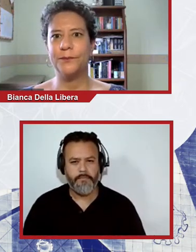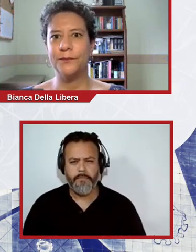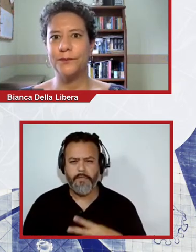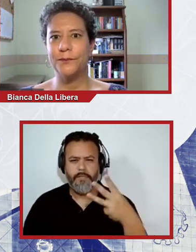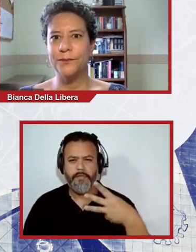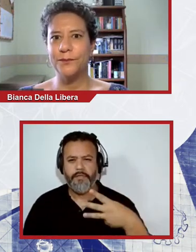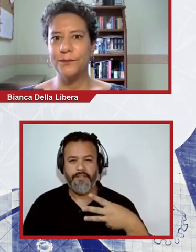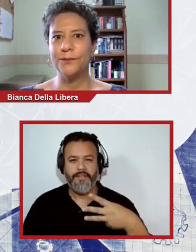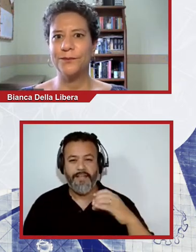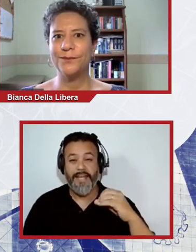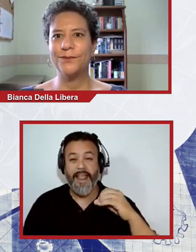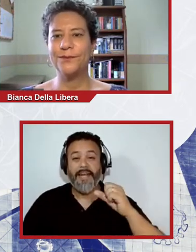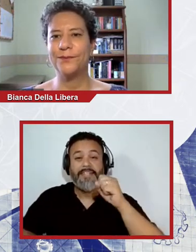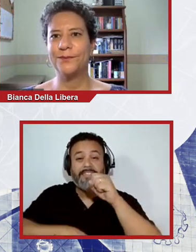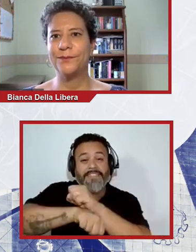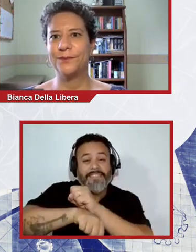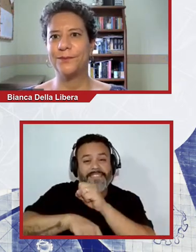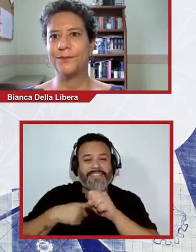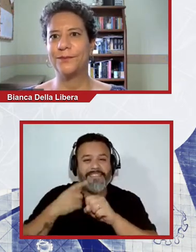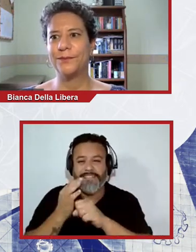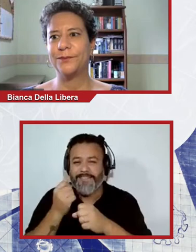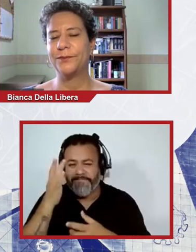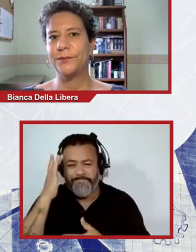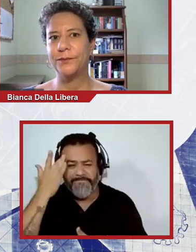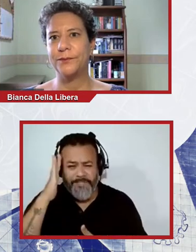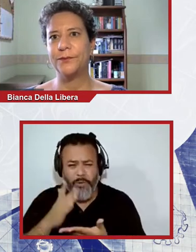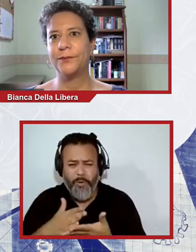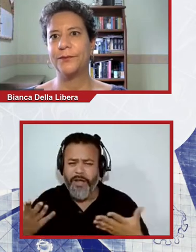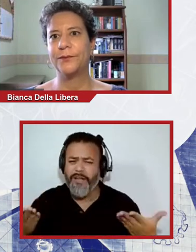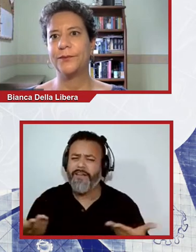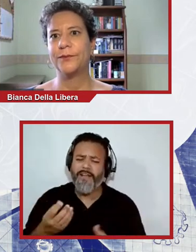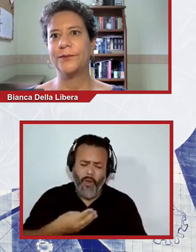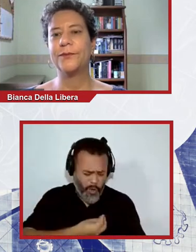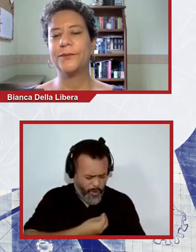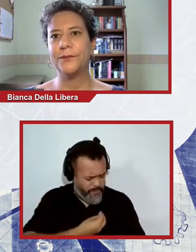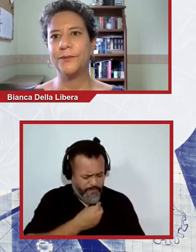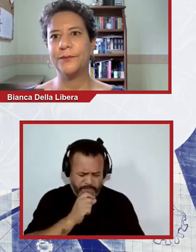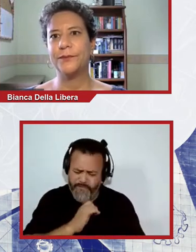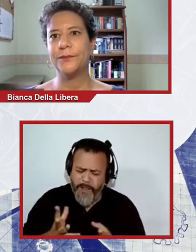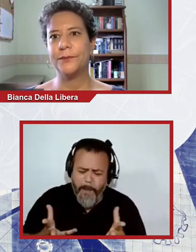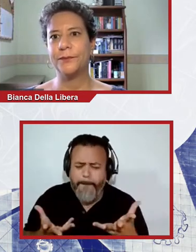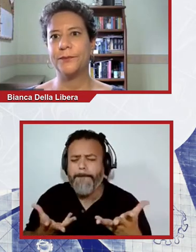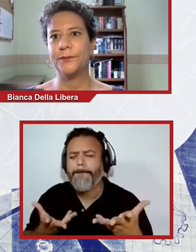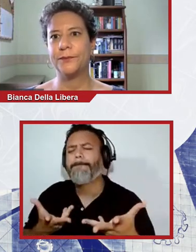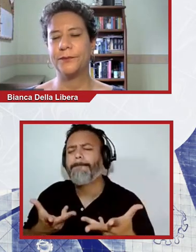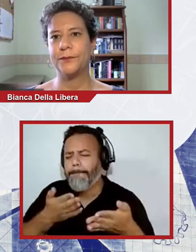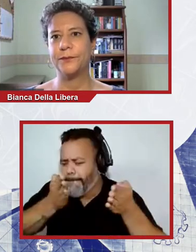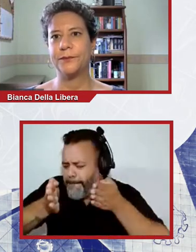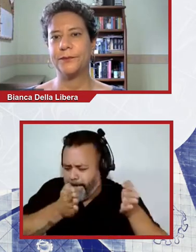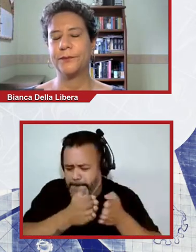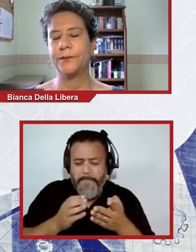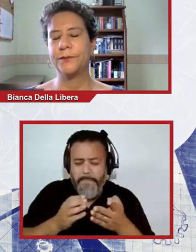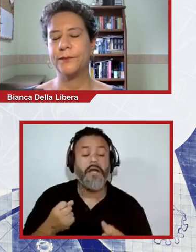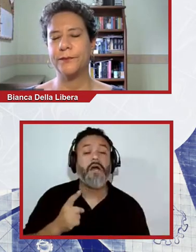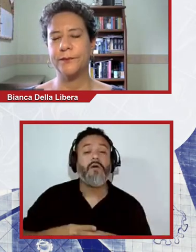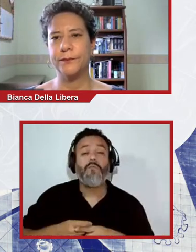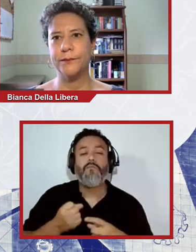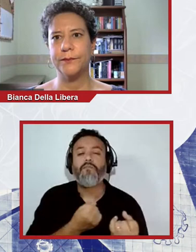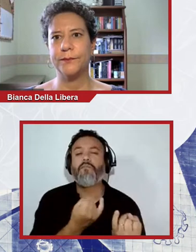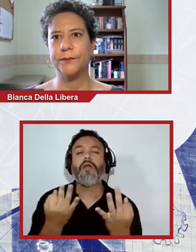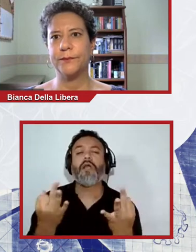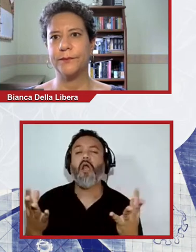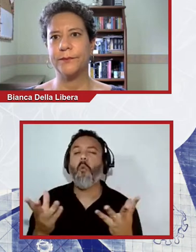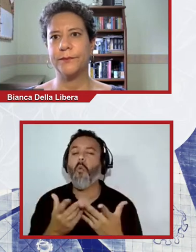só 30 segundos. Eu acho que a gente está vivendo um momento mágico. A quantidade de tecnologia que hoje existe para pessoas